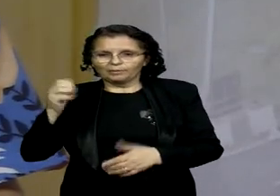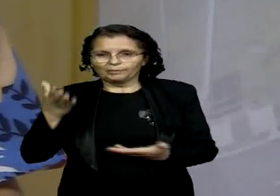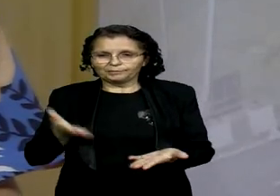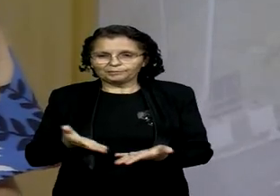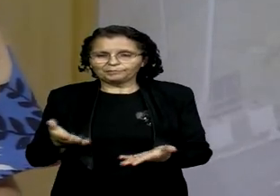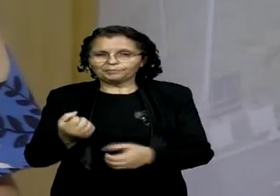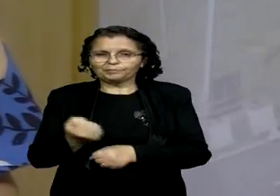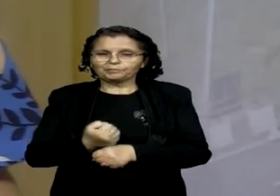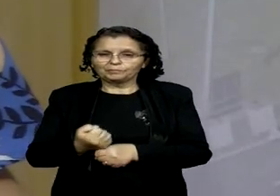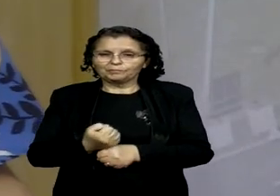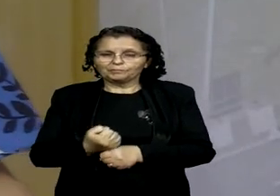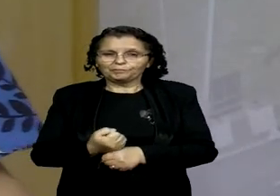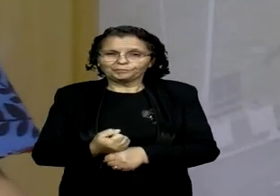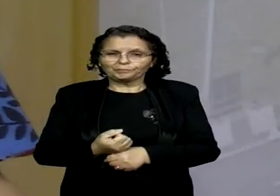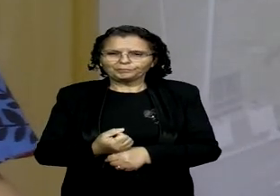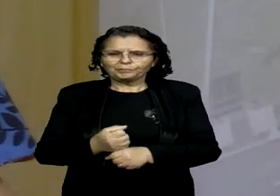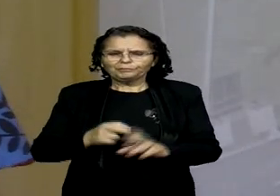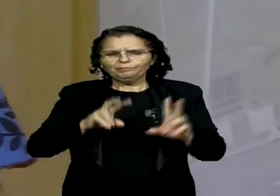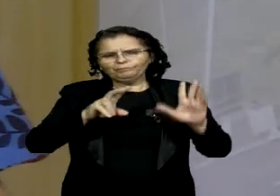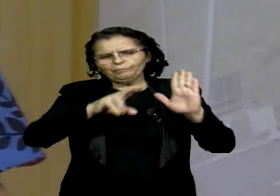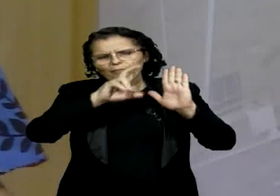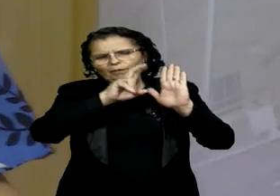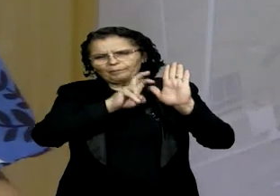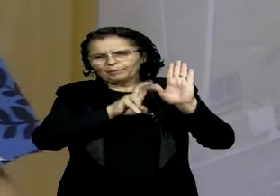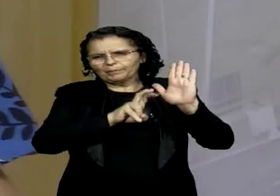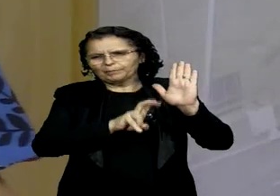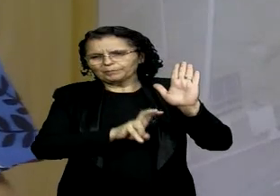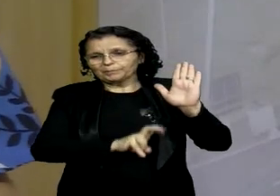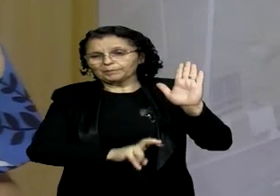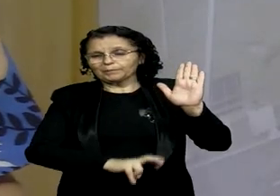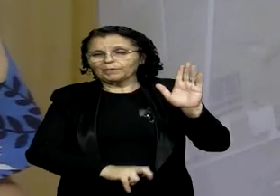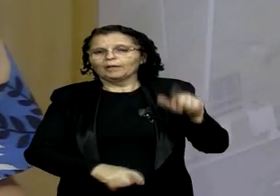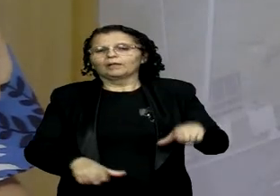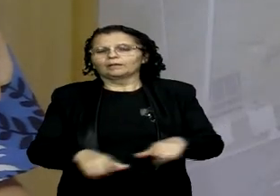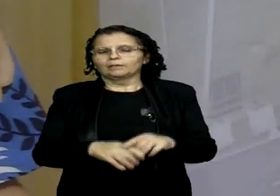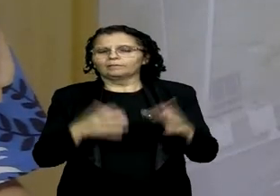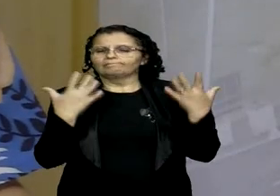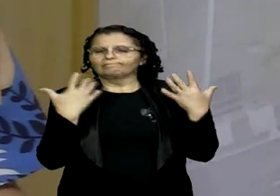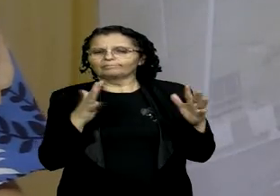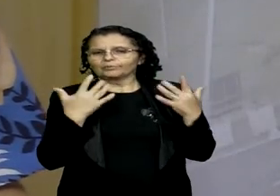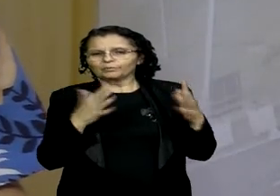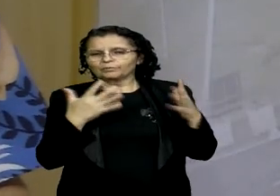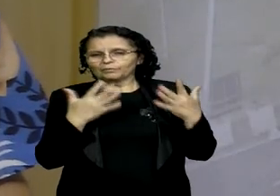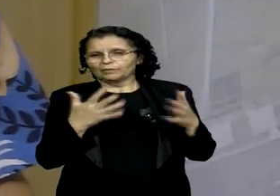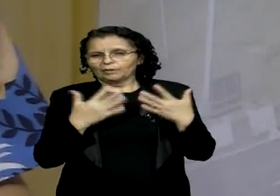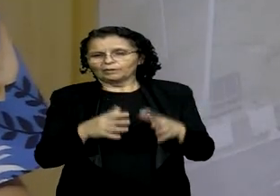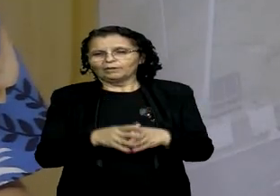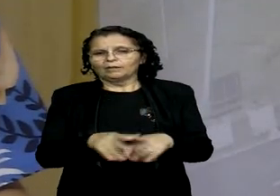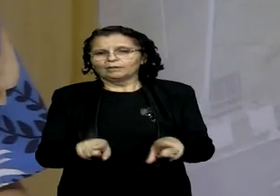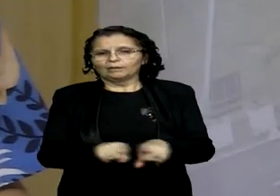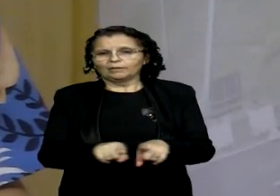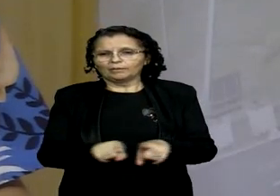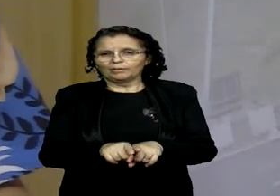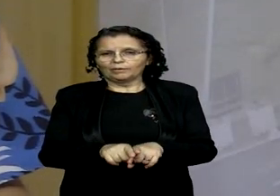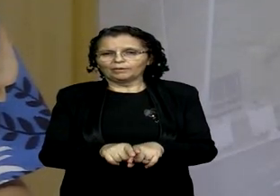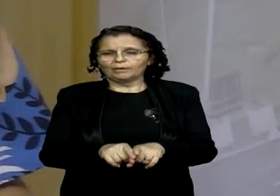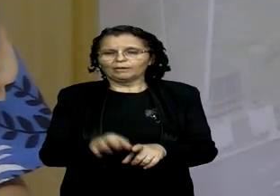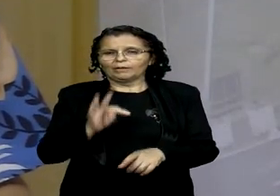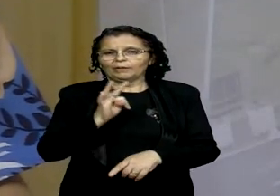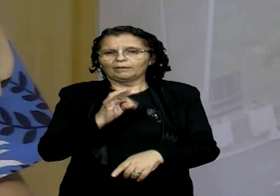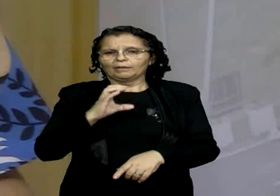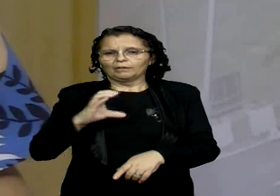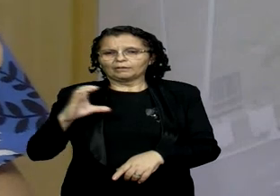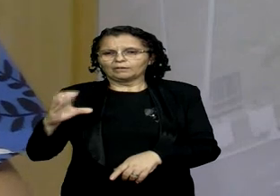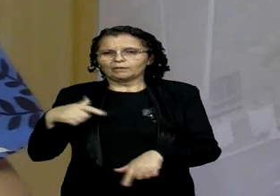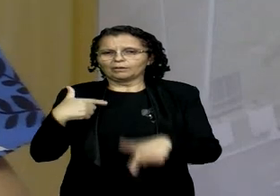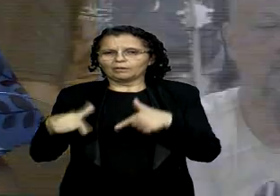por esses e tantos outros motivos, aplaudimos a Josileide Satiro Queiroz pelo seu TCC e